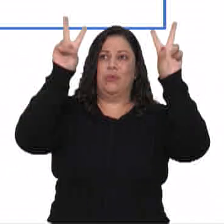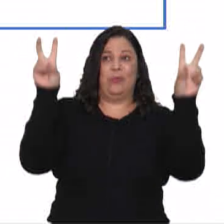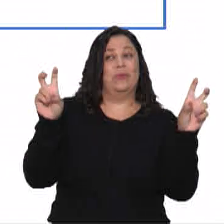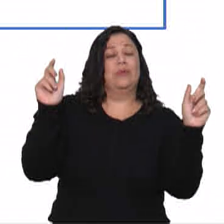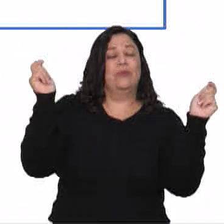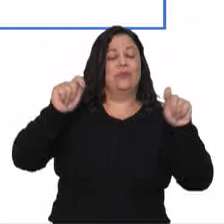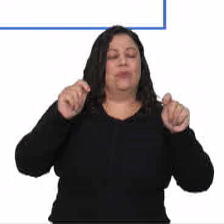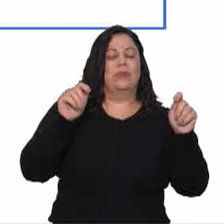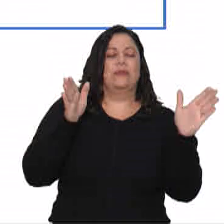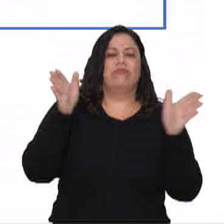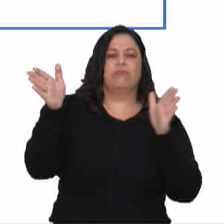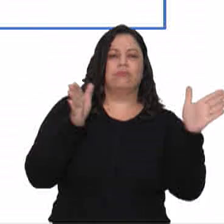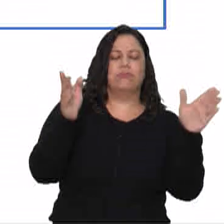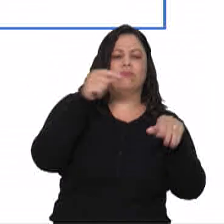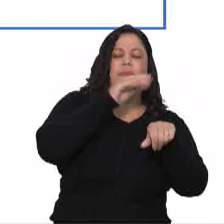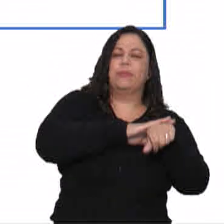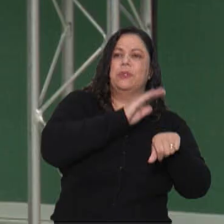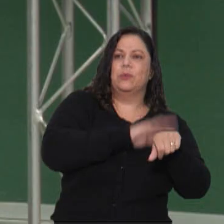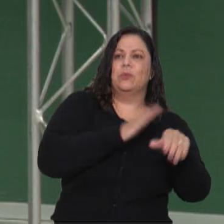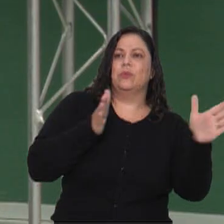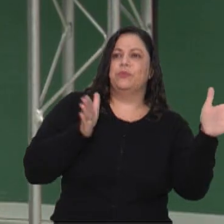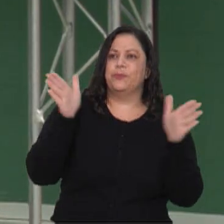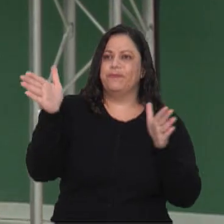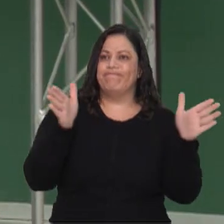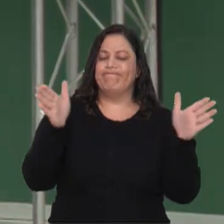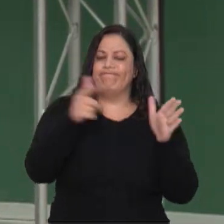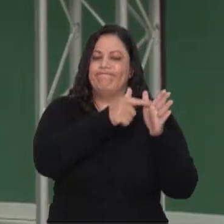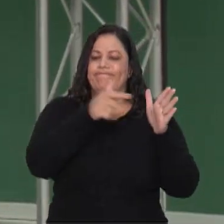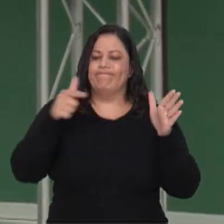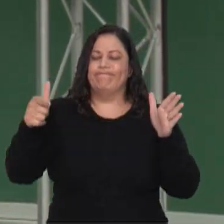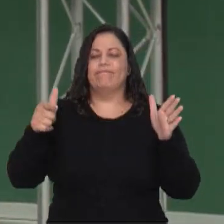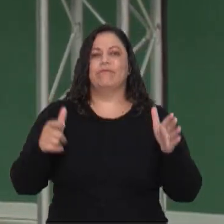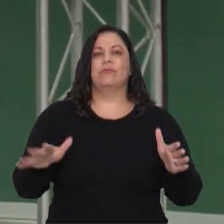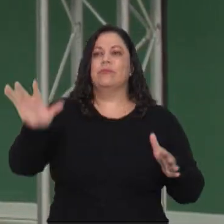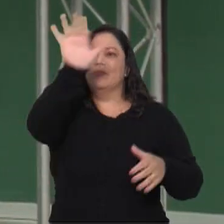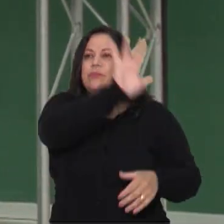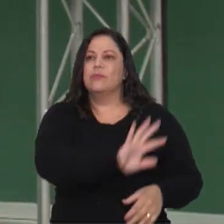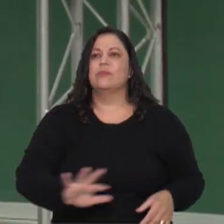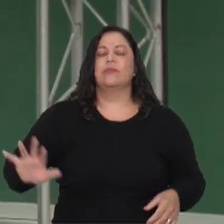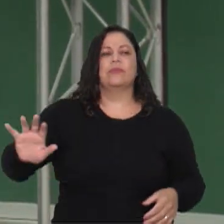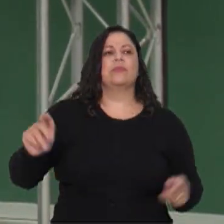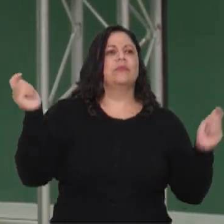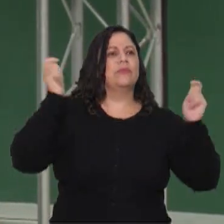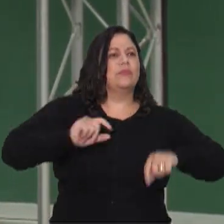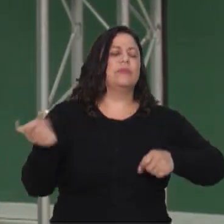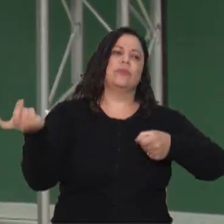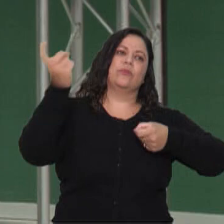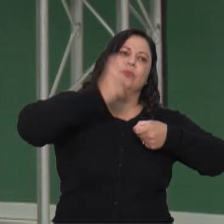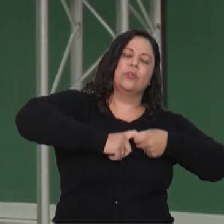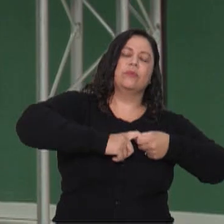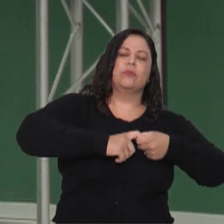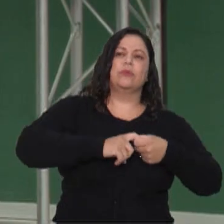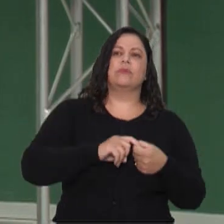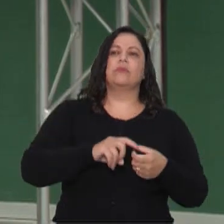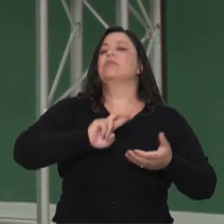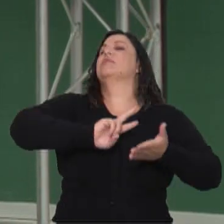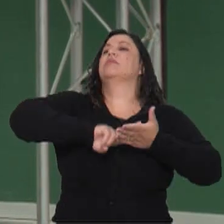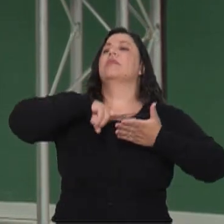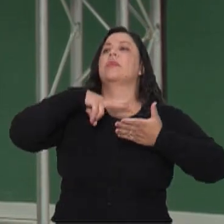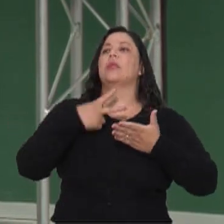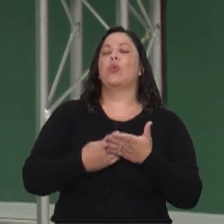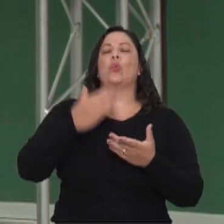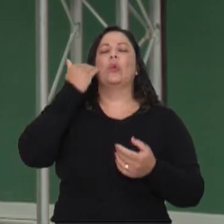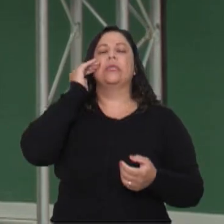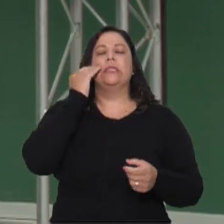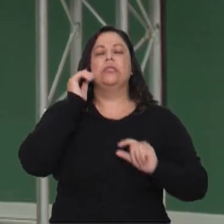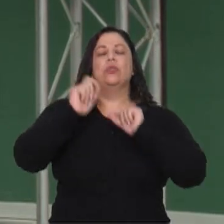pelo tempo e pelo espaço. Aqui, novamente, retomamos a interpretação que